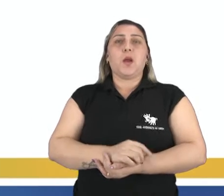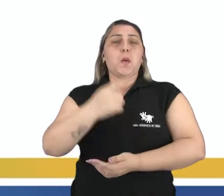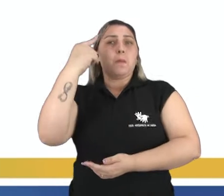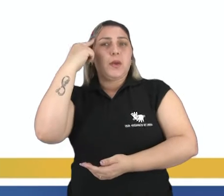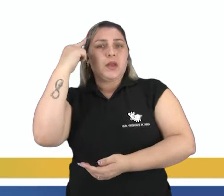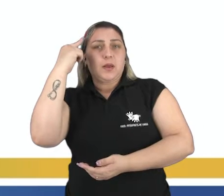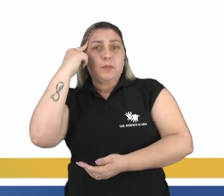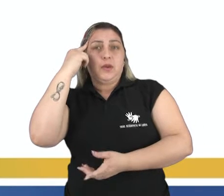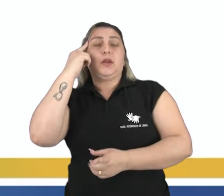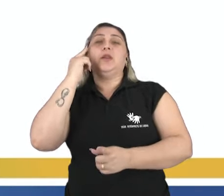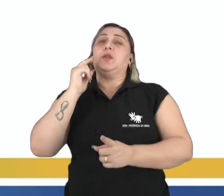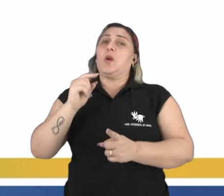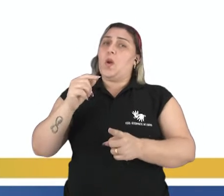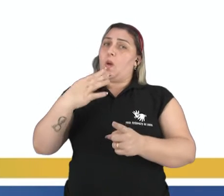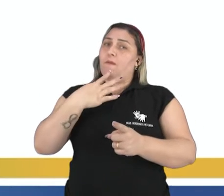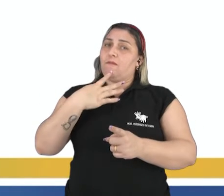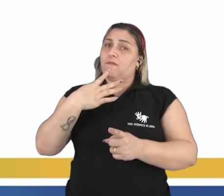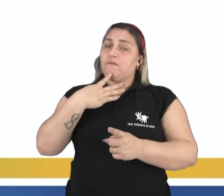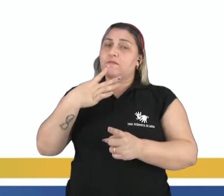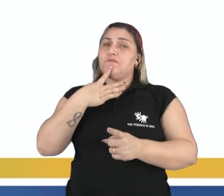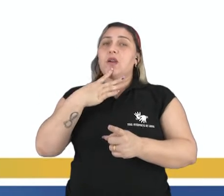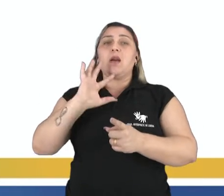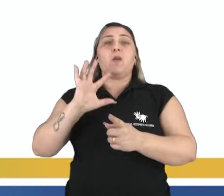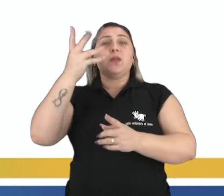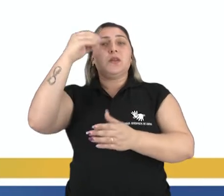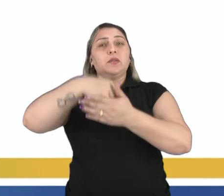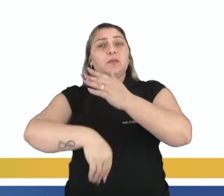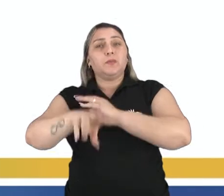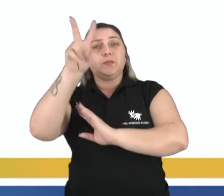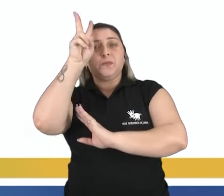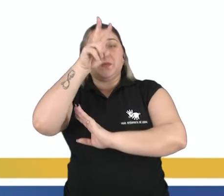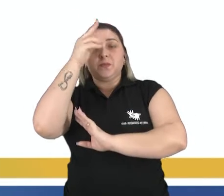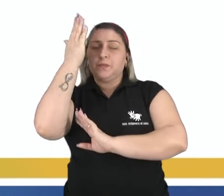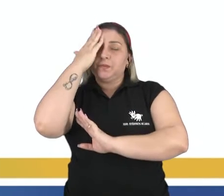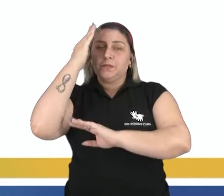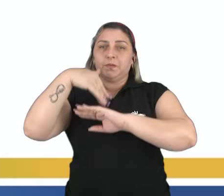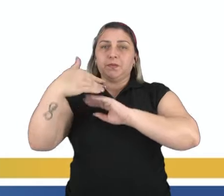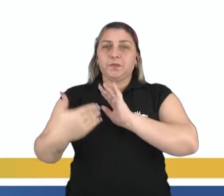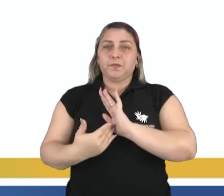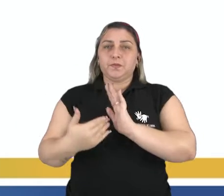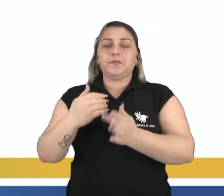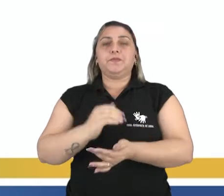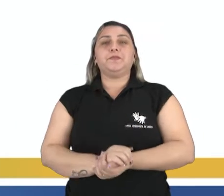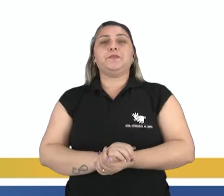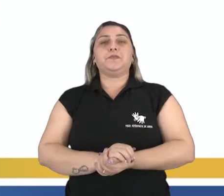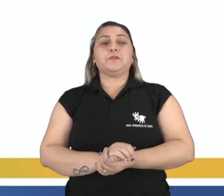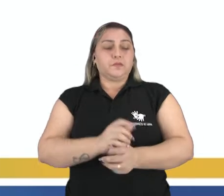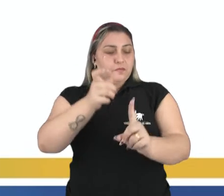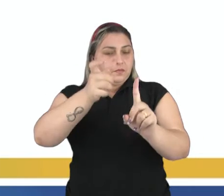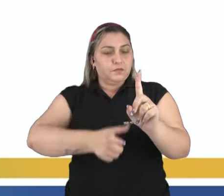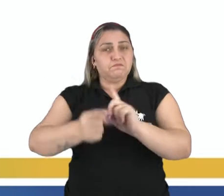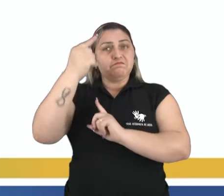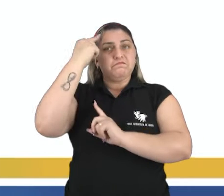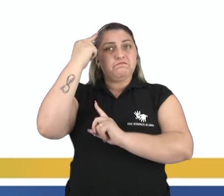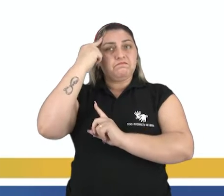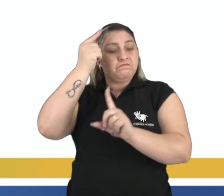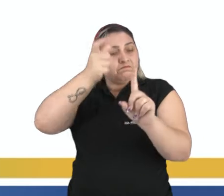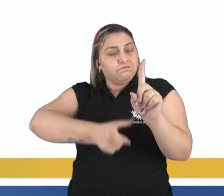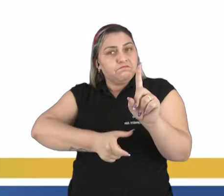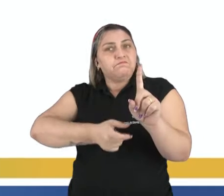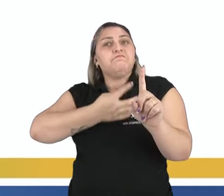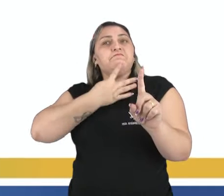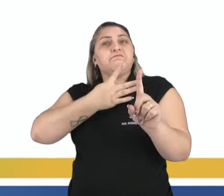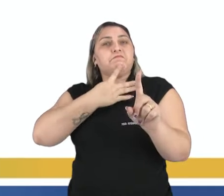esse narrador, ele conhece tudo que acontece dentro da história, ele sabe de tudo. Até os pensamentos da personagem